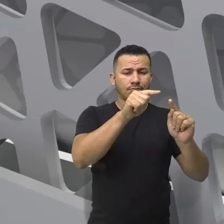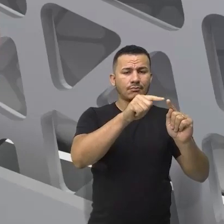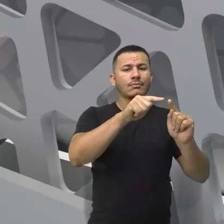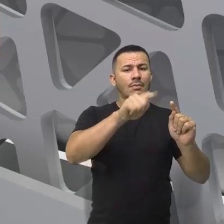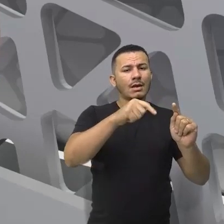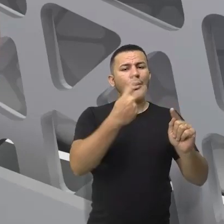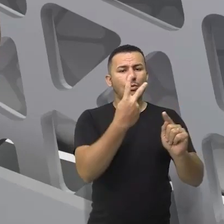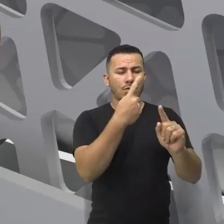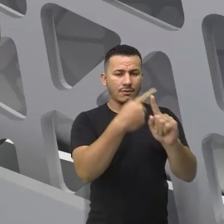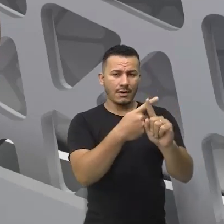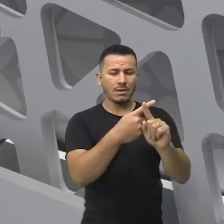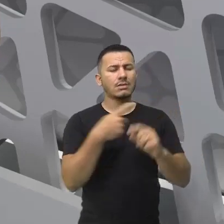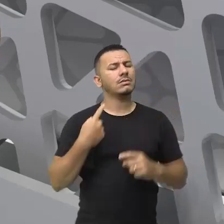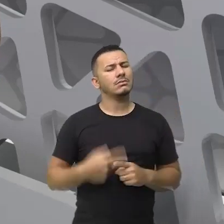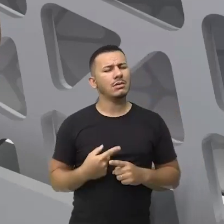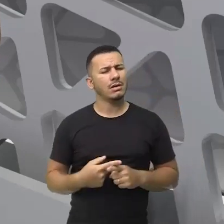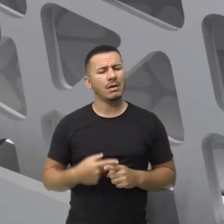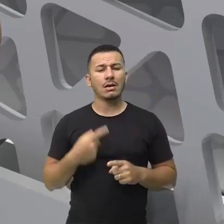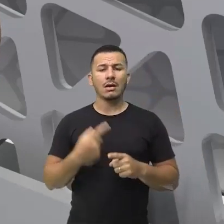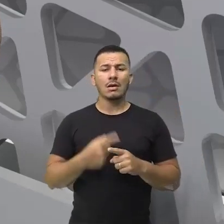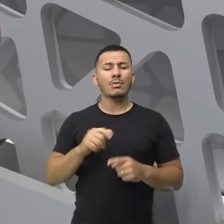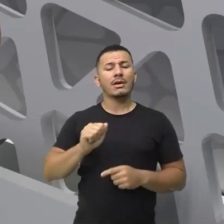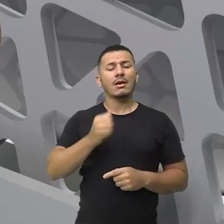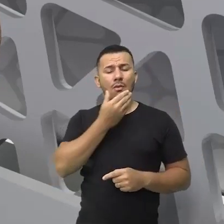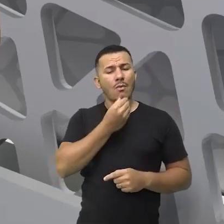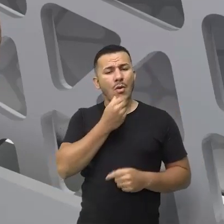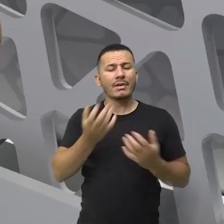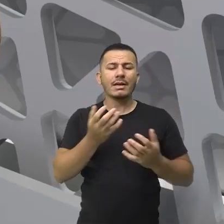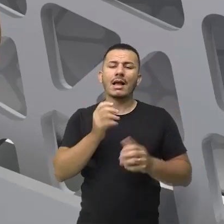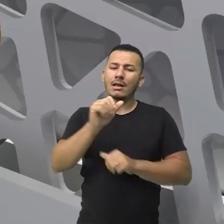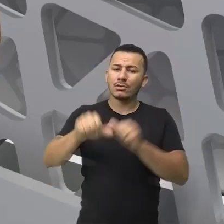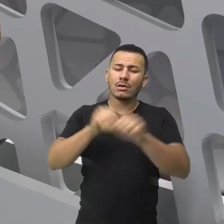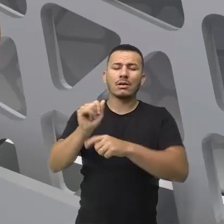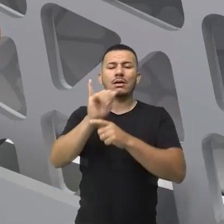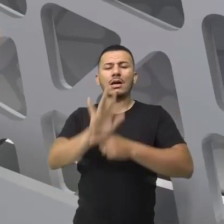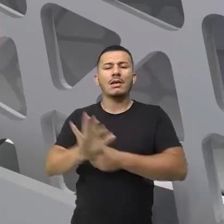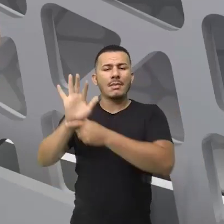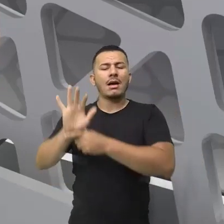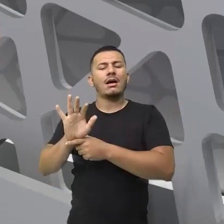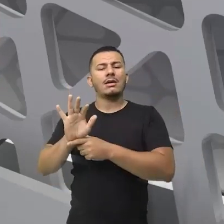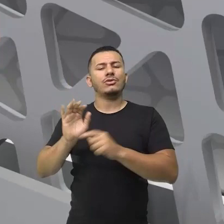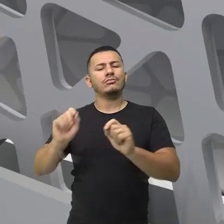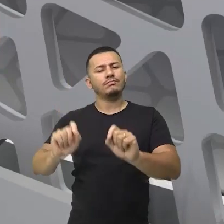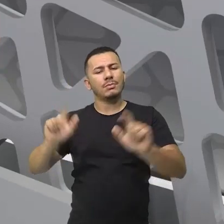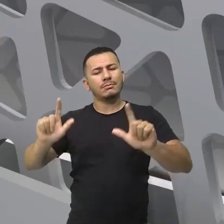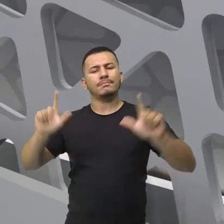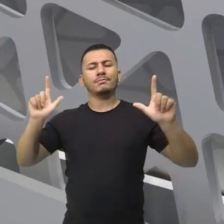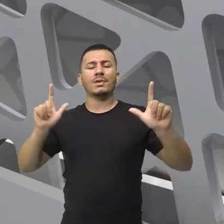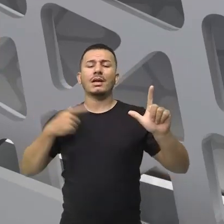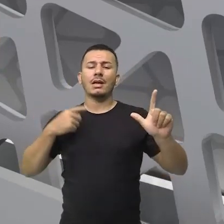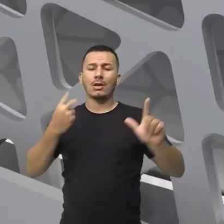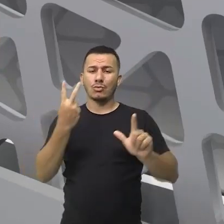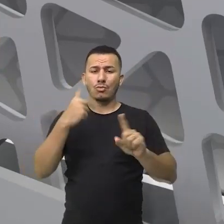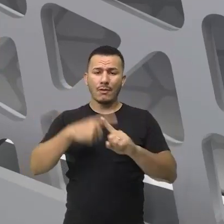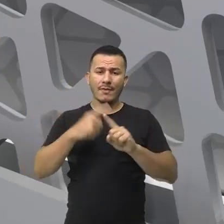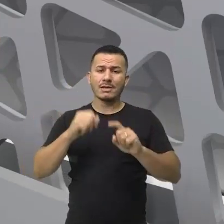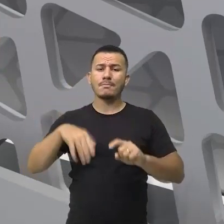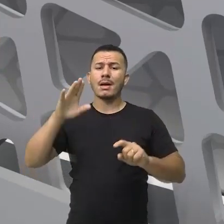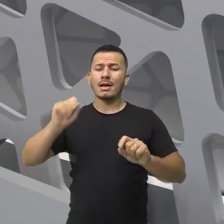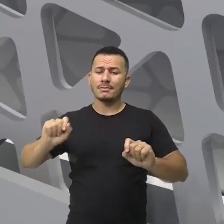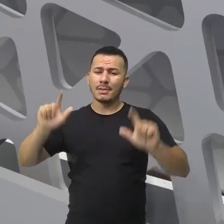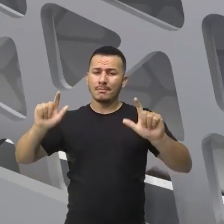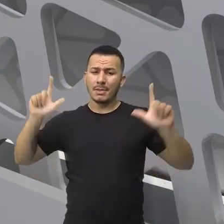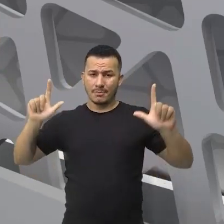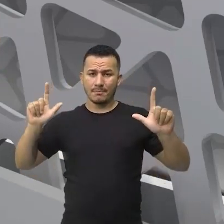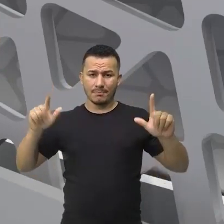suas coordenadas, as coordenadas dos vértices, tá legal? Por 2. Por que por 2? Porque o Alex quer transformar